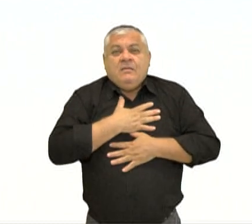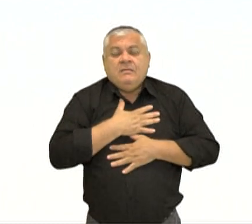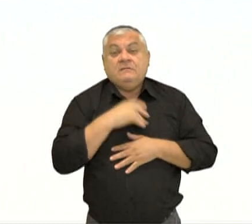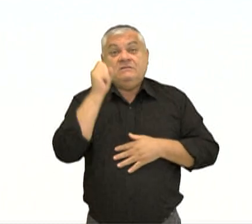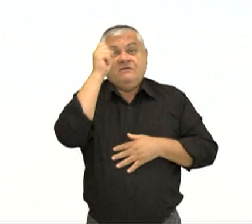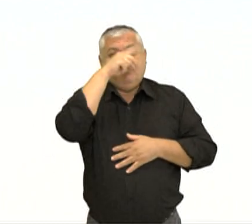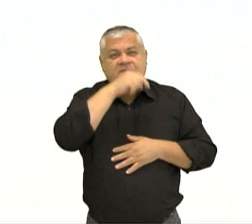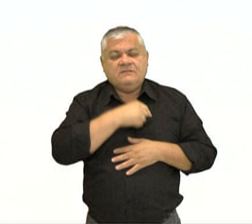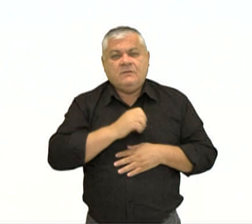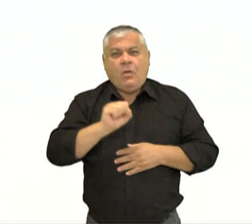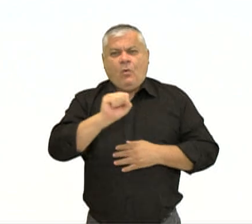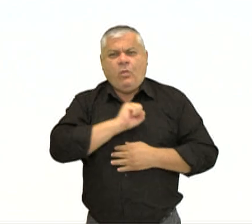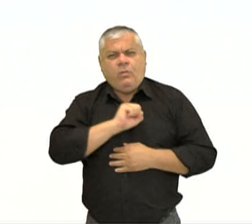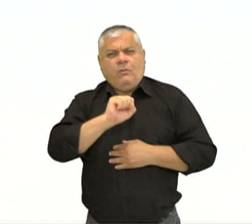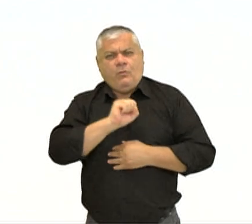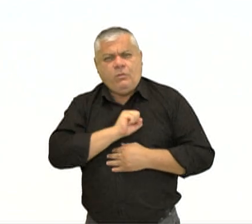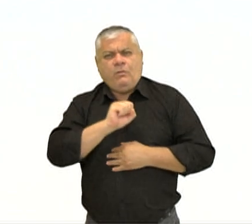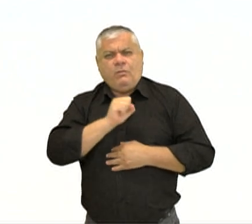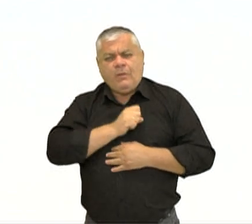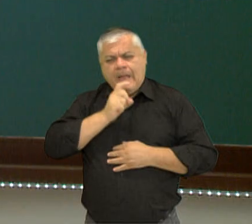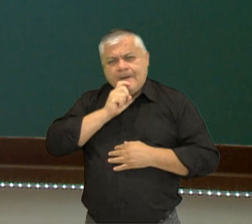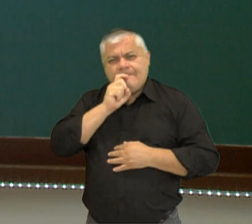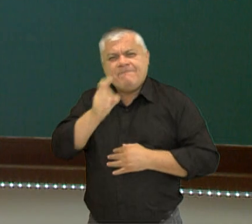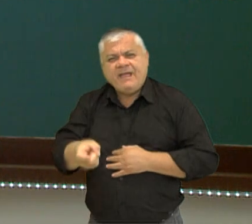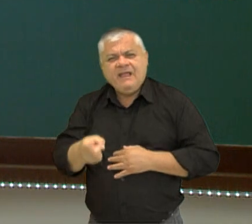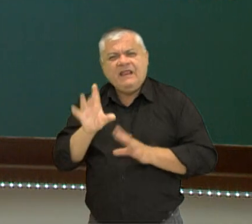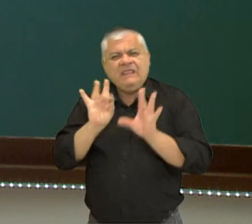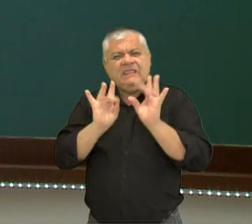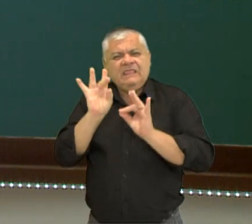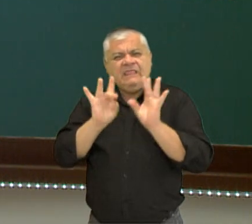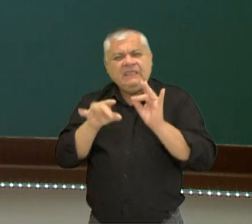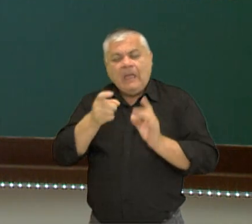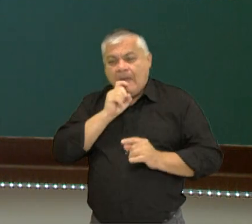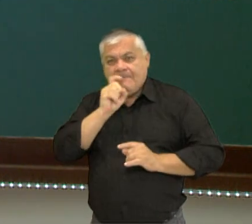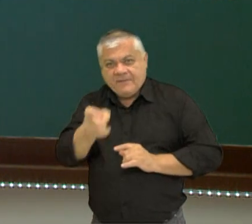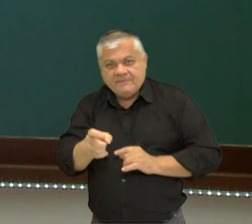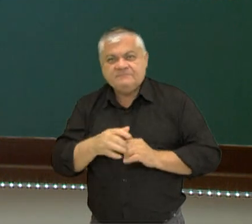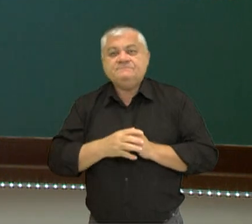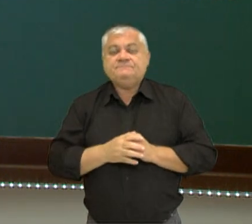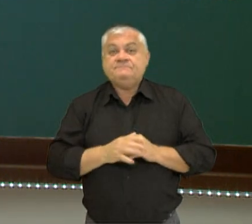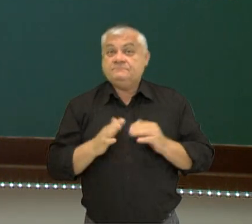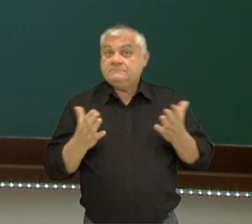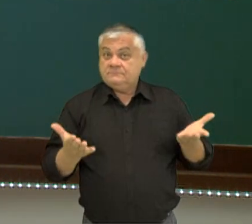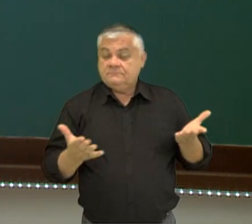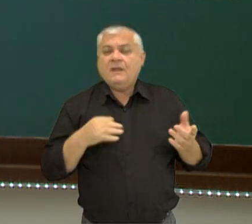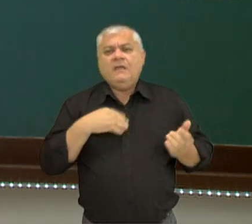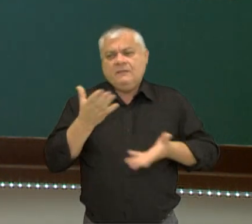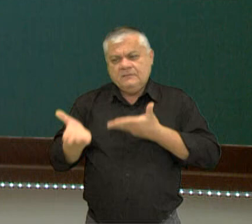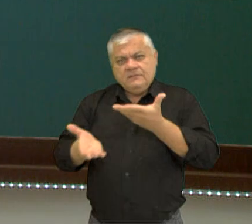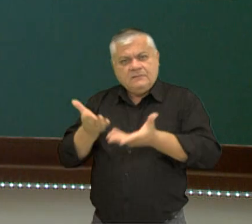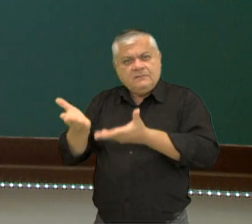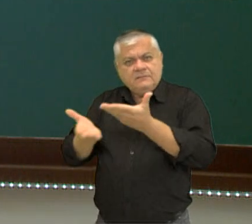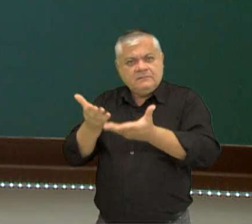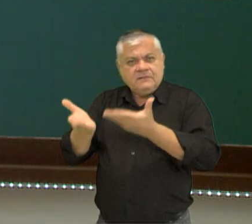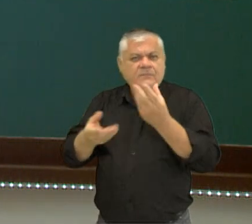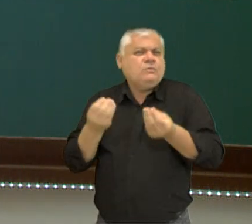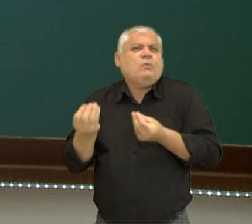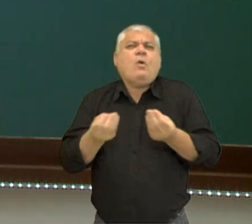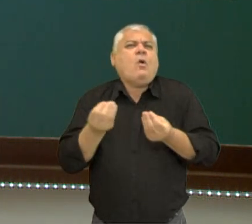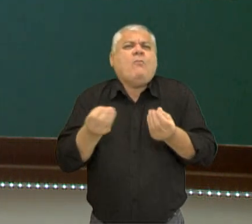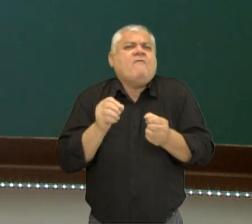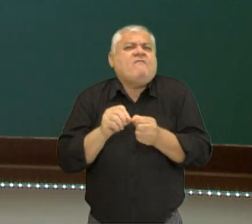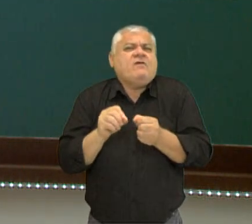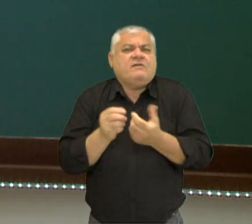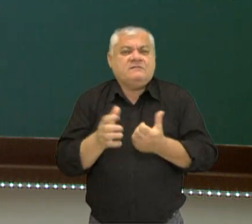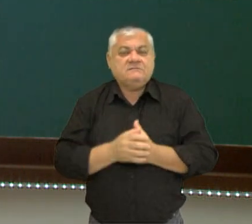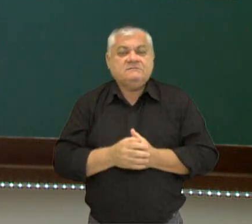respiratória, tosse carregada de secreção, tá? E quanto ao tratamento dessa doença, como que ele deve ser